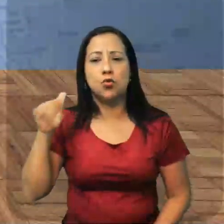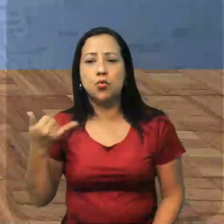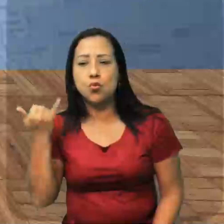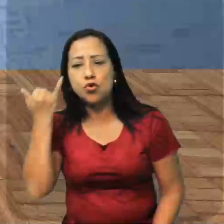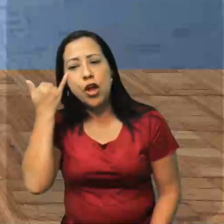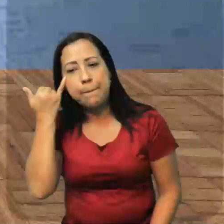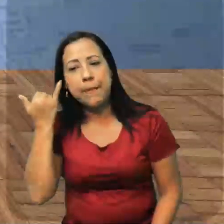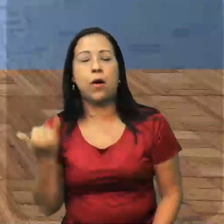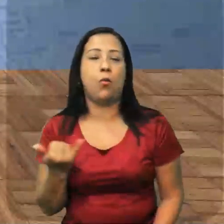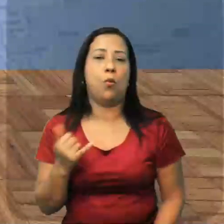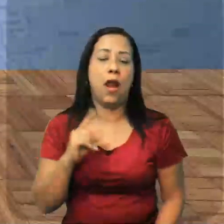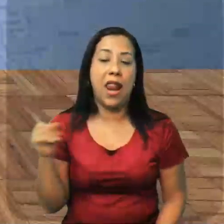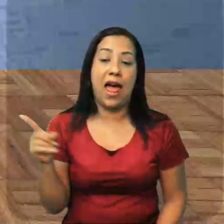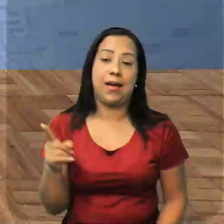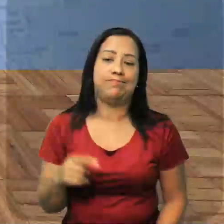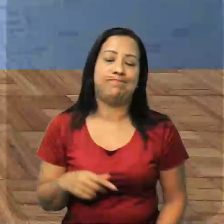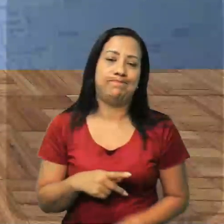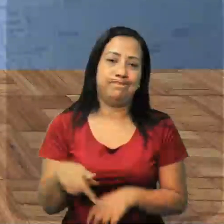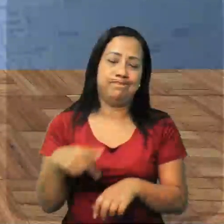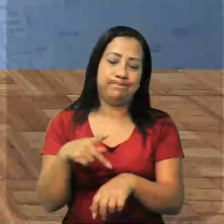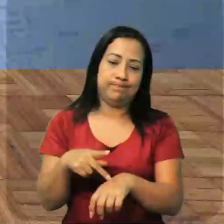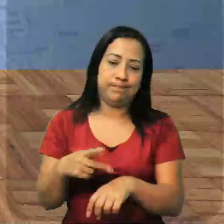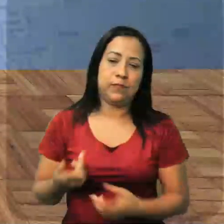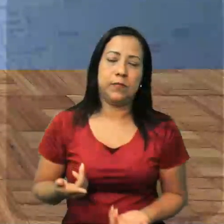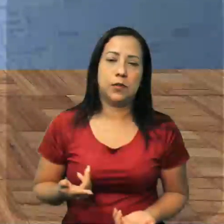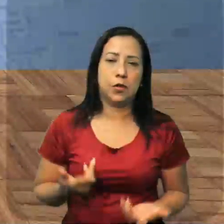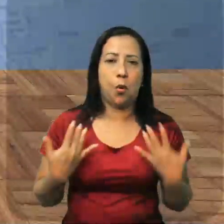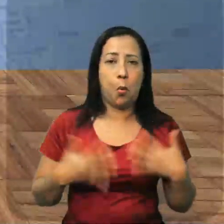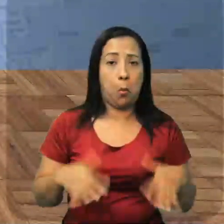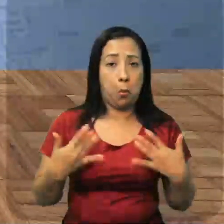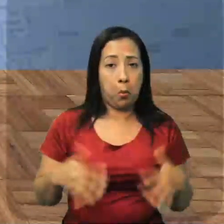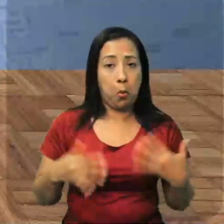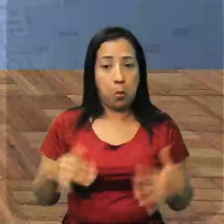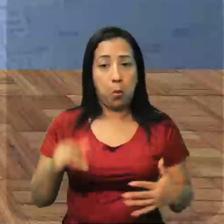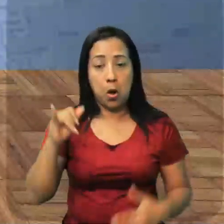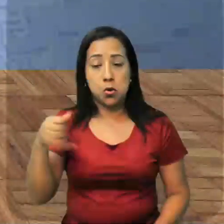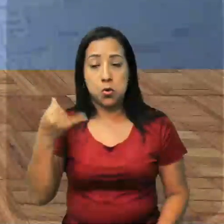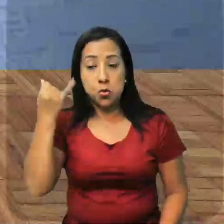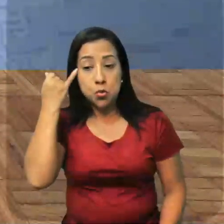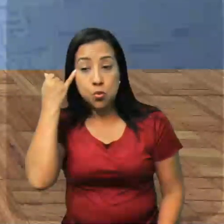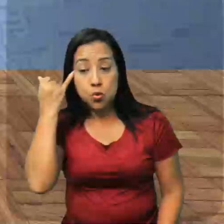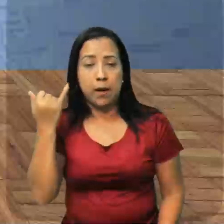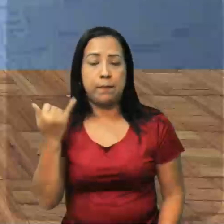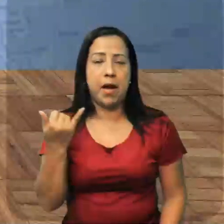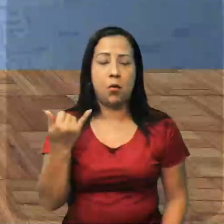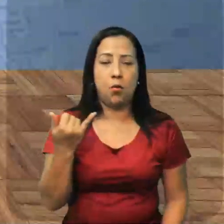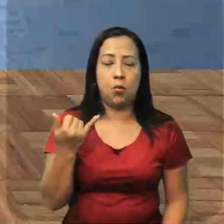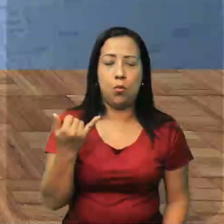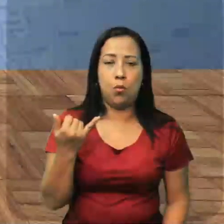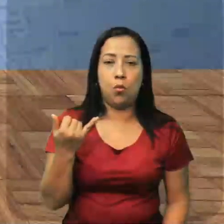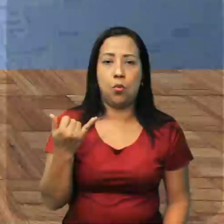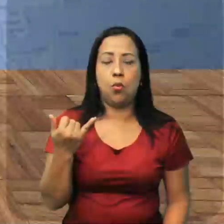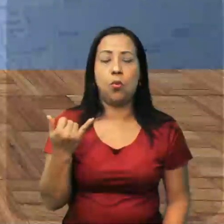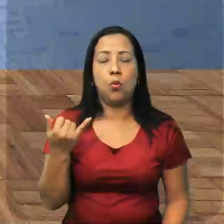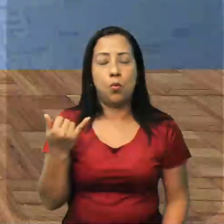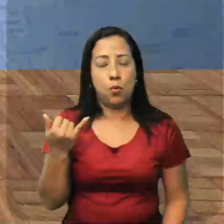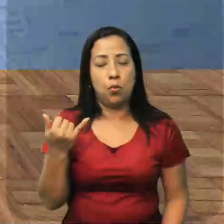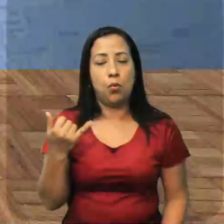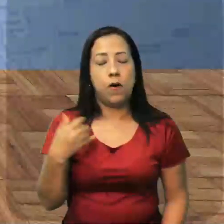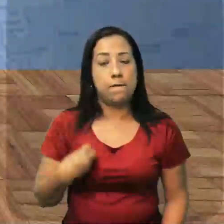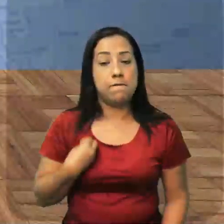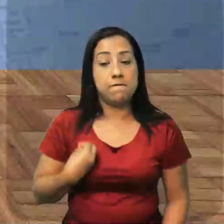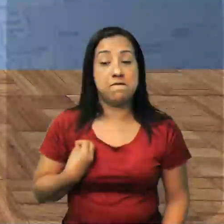Japão. Puxa, são japoneses, europeus, mas os japoneses têm uma expectativa em